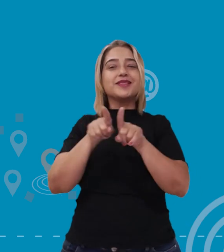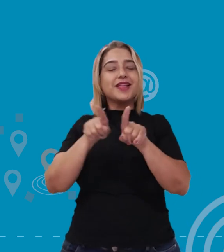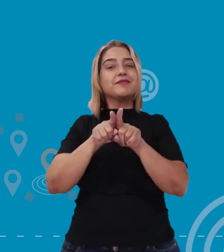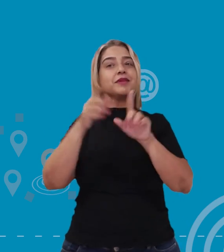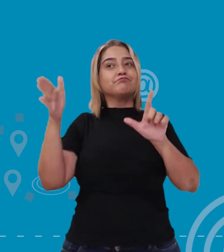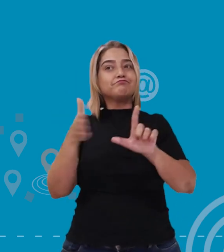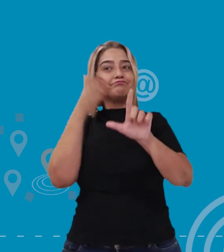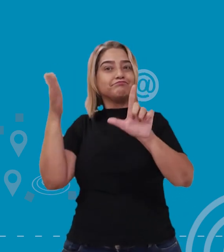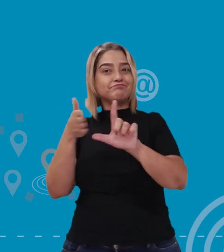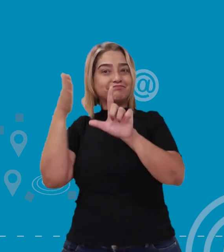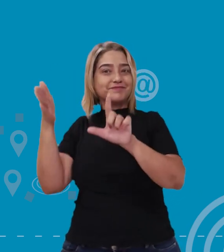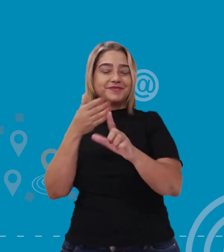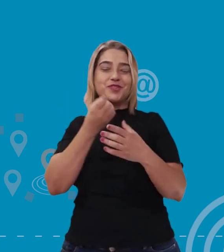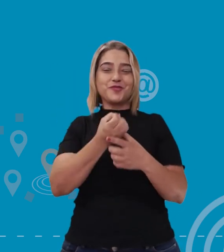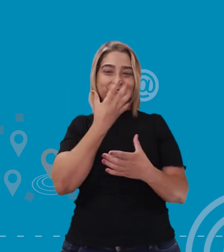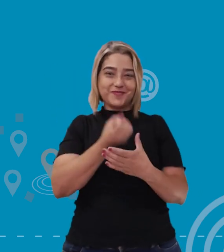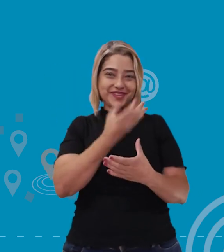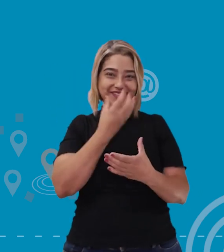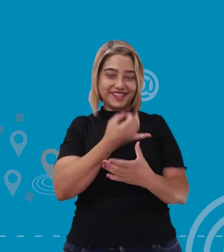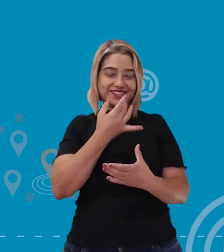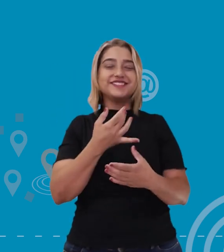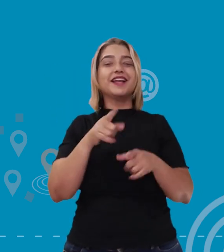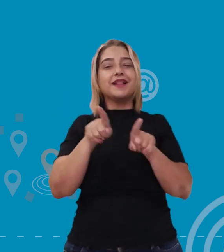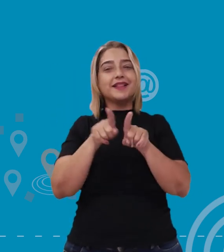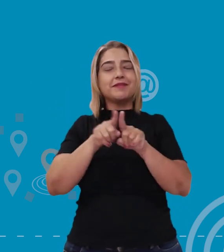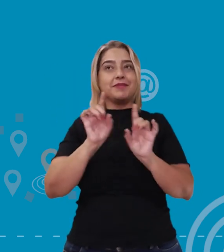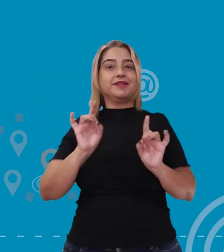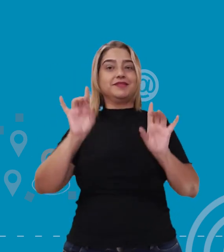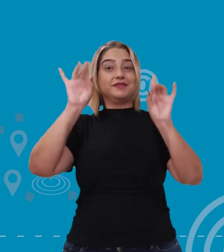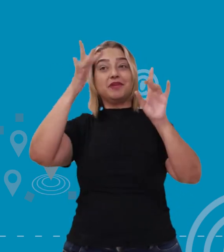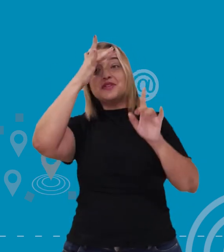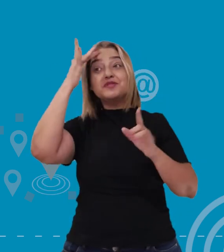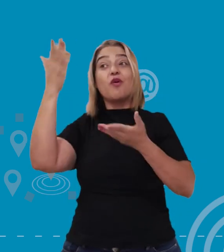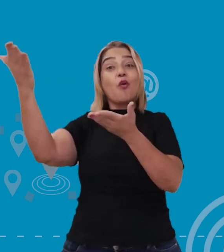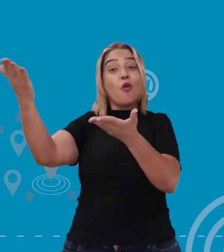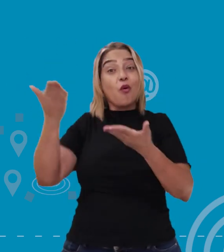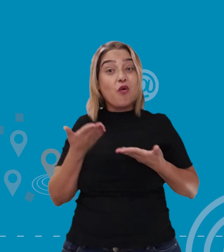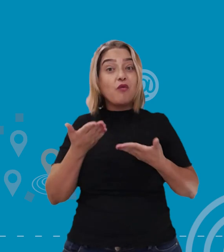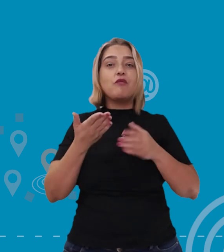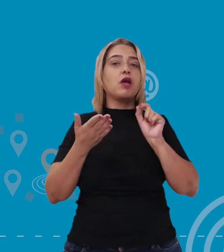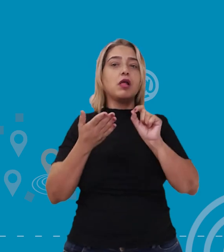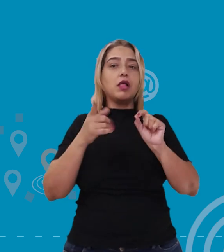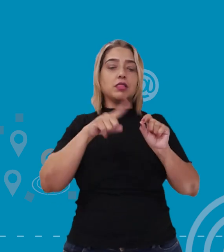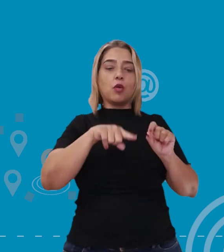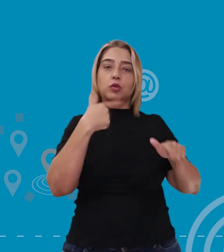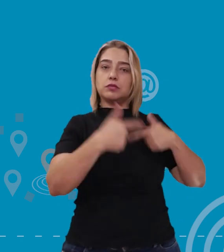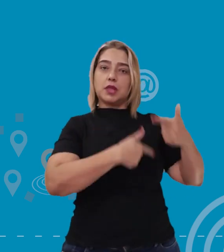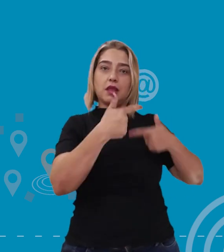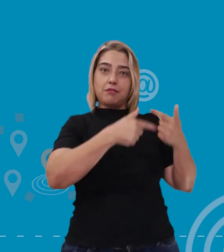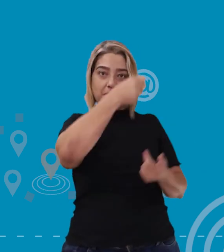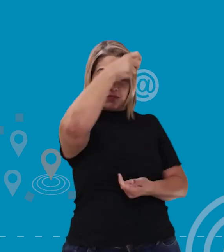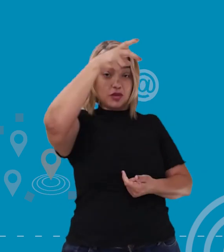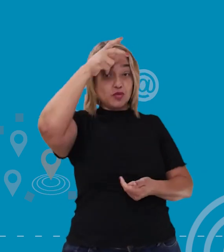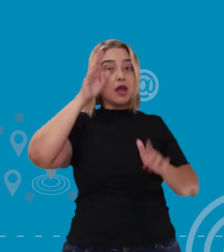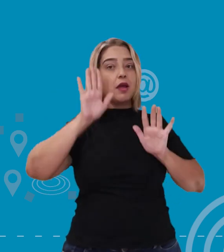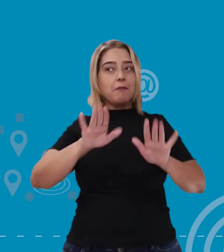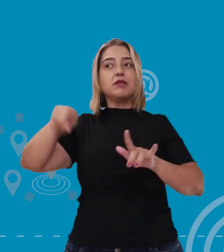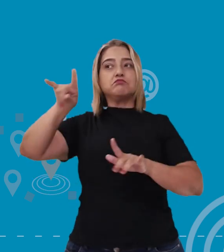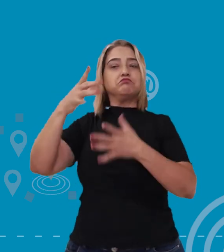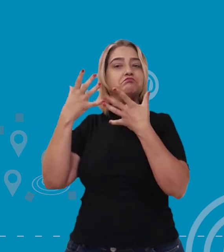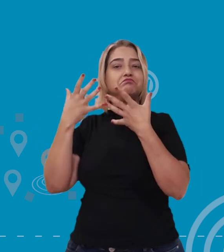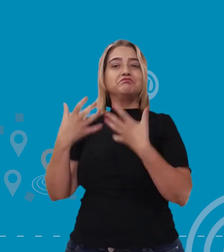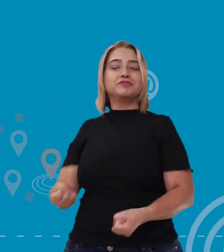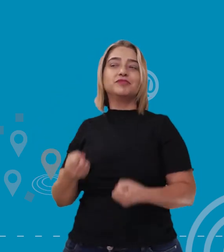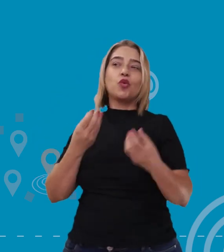Alfabetização. E, em especial, os convidados que não pertencem à nossa rede, mas que